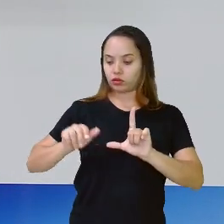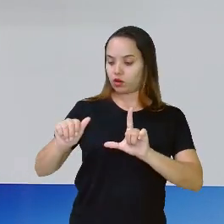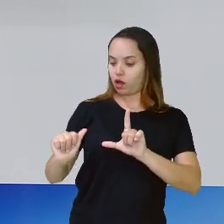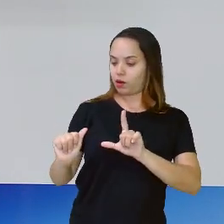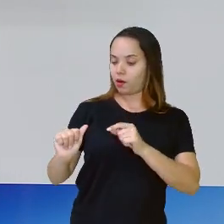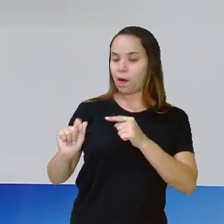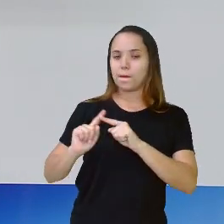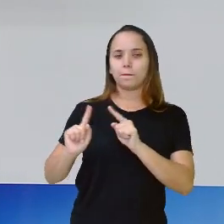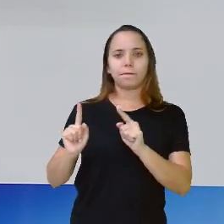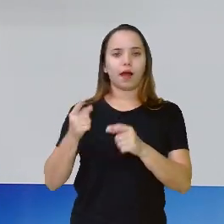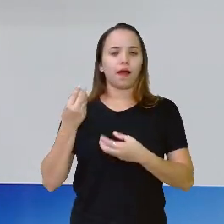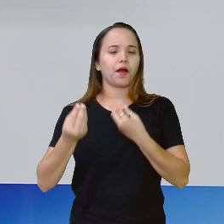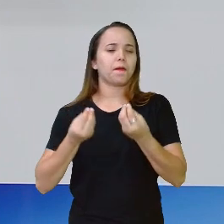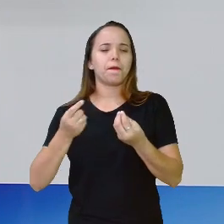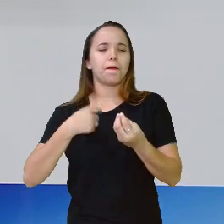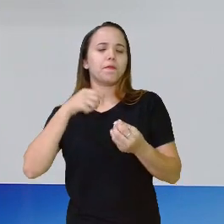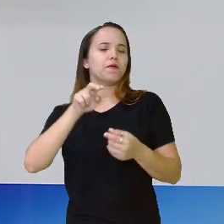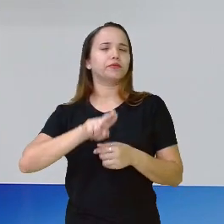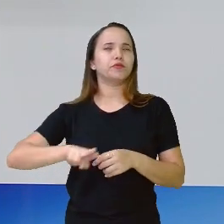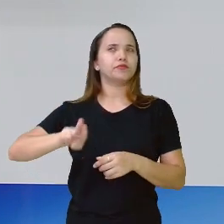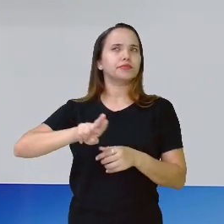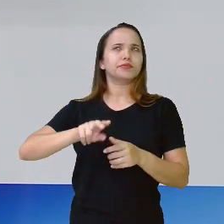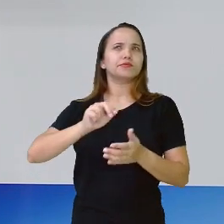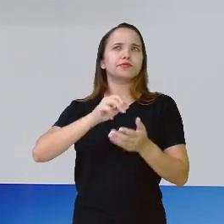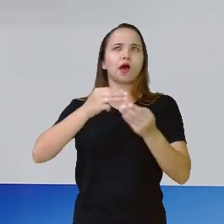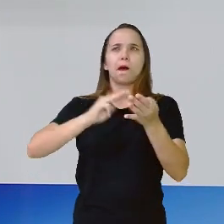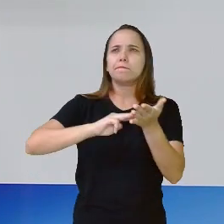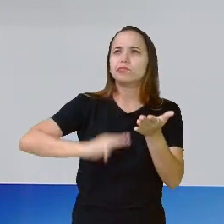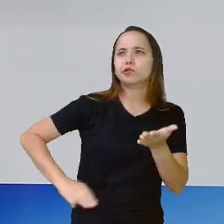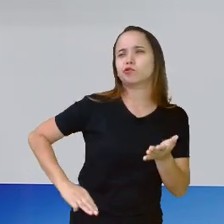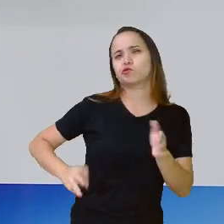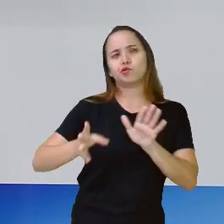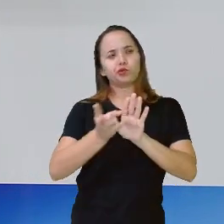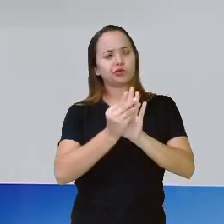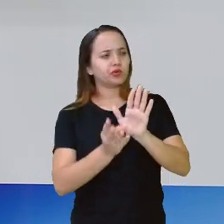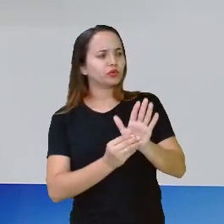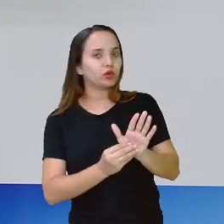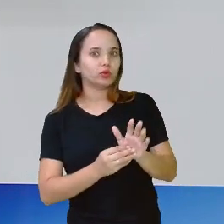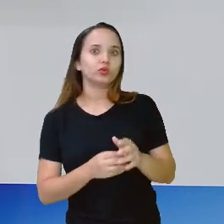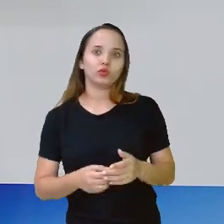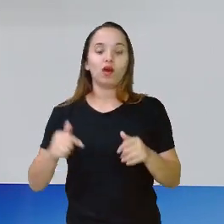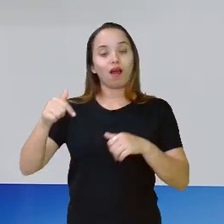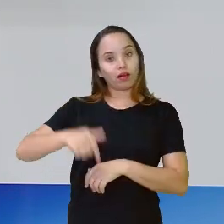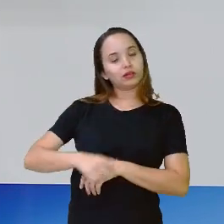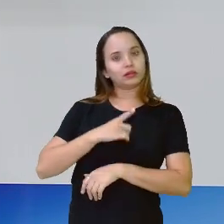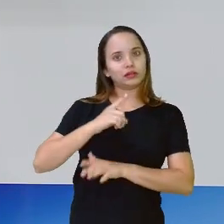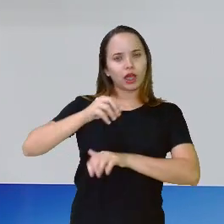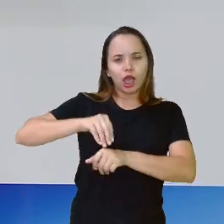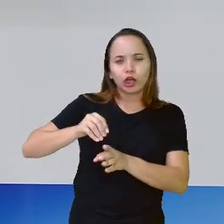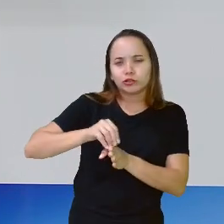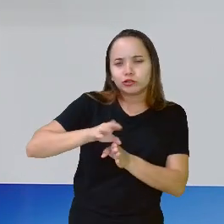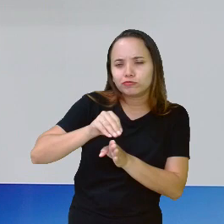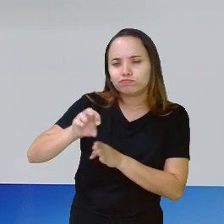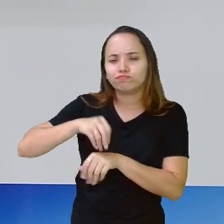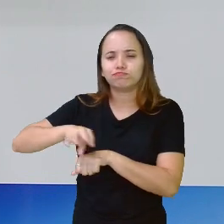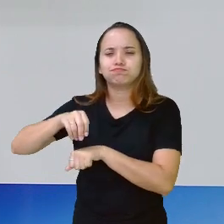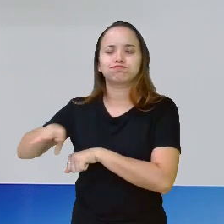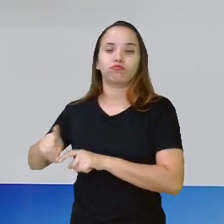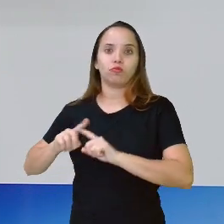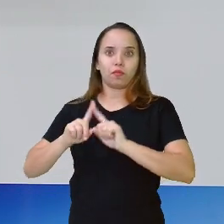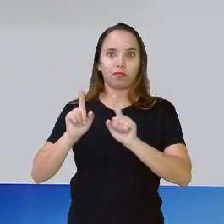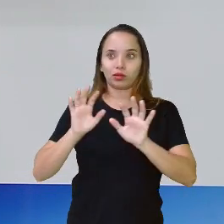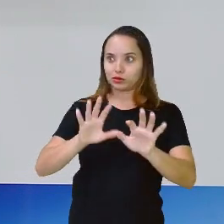o conteúdo, é você que faz o ajuste. É como eu falei, aqui é sugestões, mas você aí dessa prática, você tanto